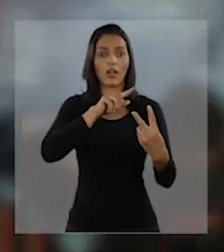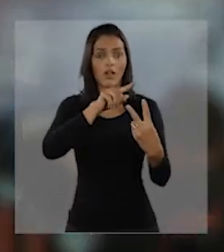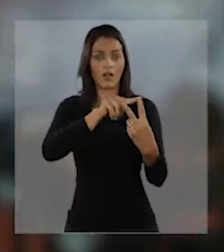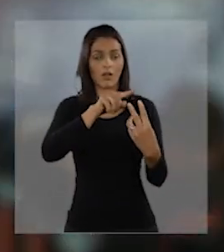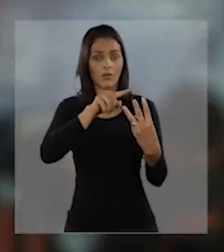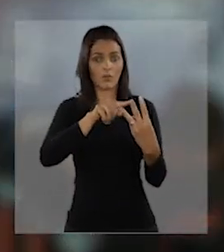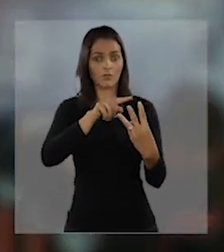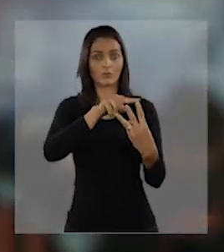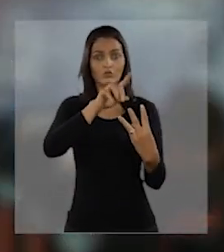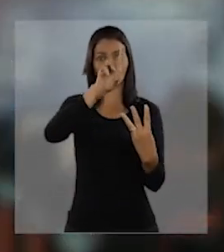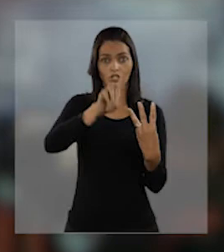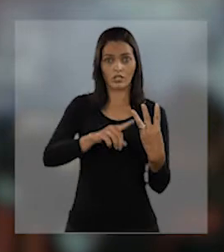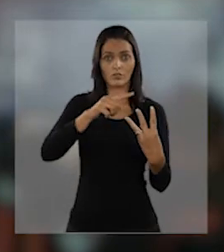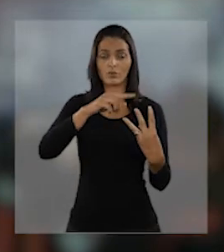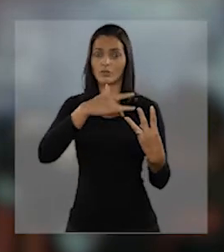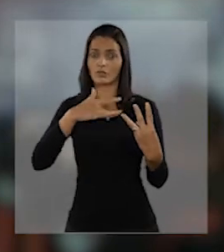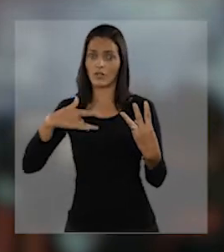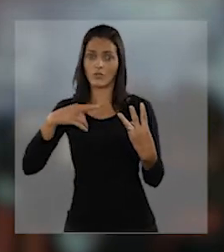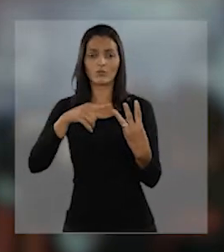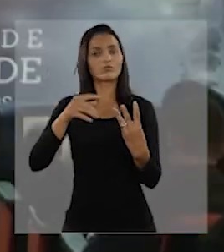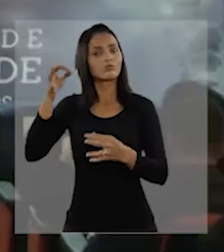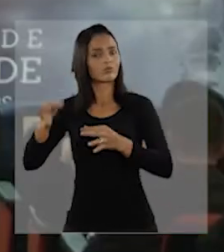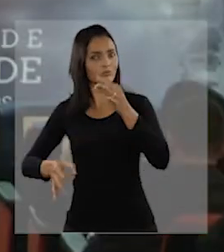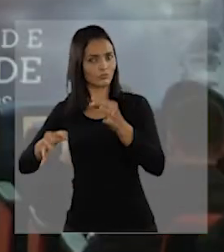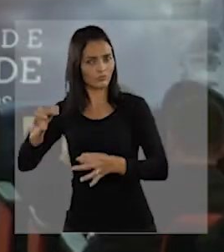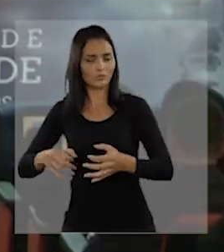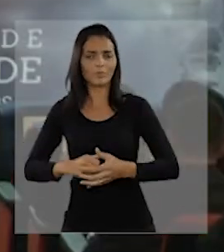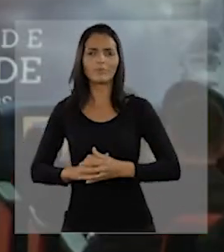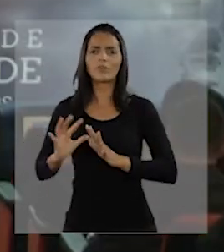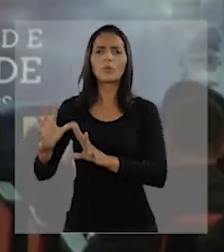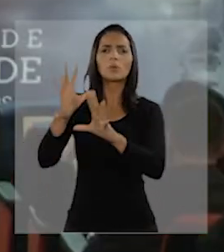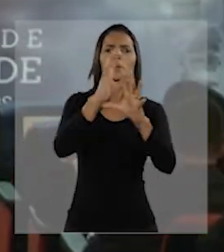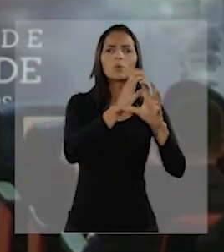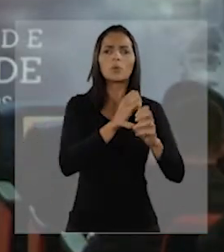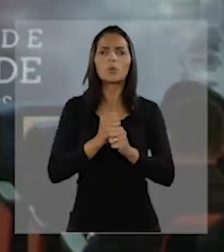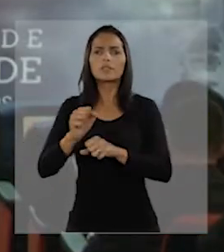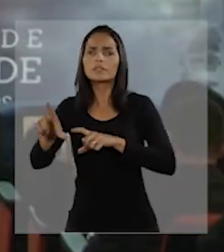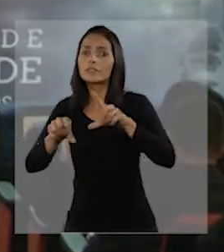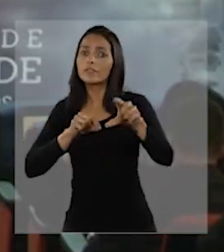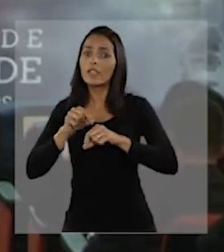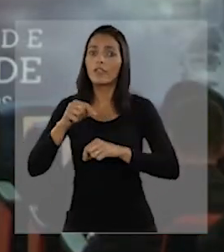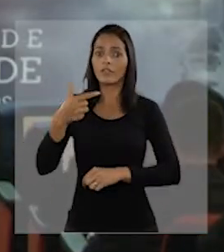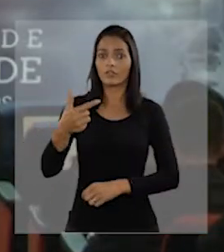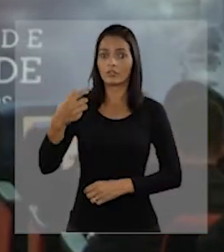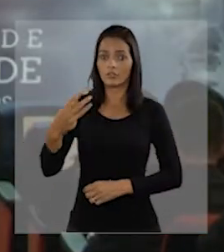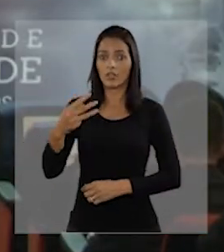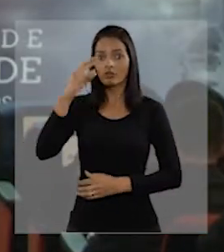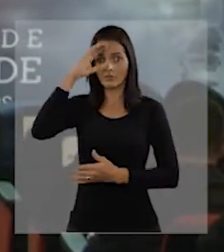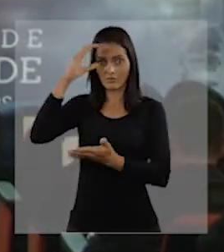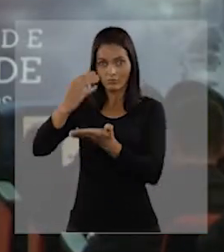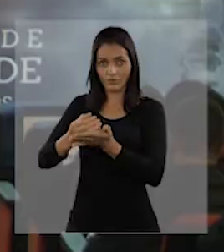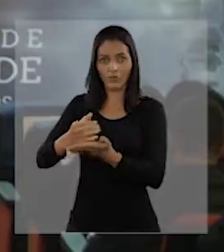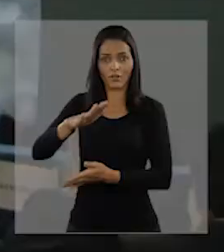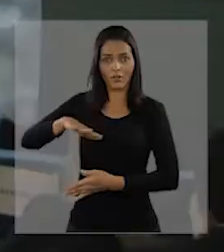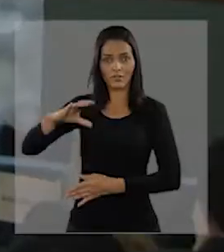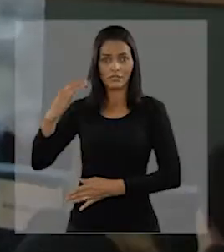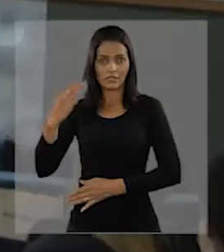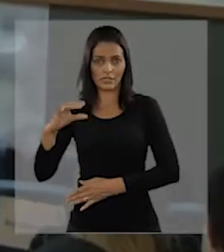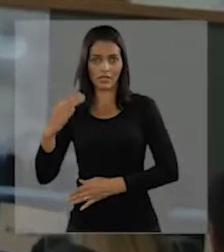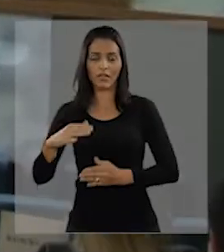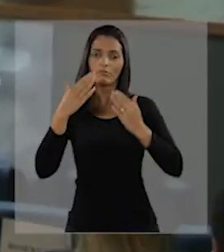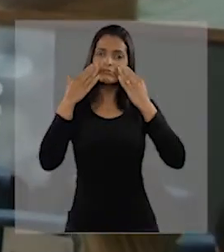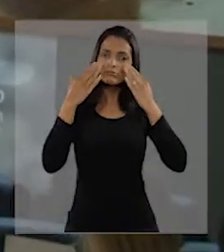aos temas direito, saúde e justiça. Ao todo, foram selecionados 23 trabalhos científicos